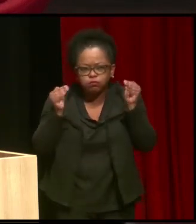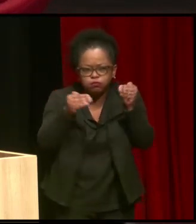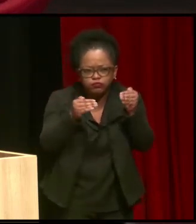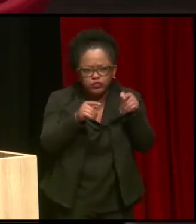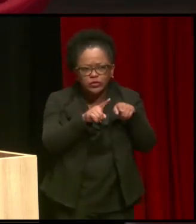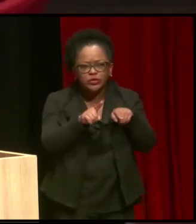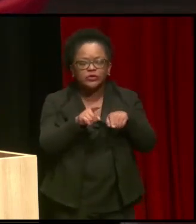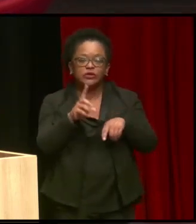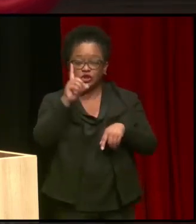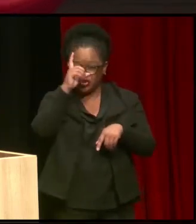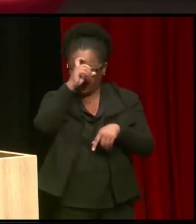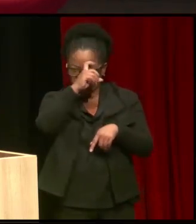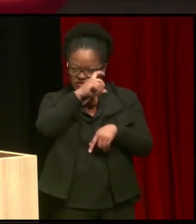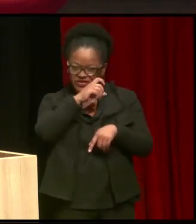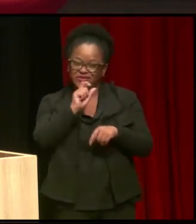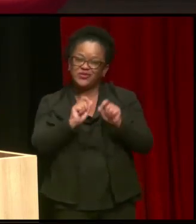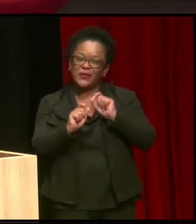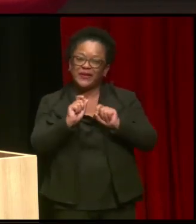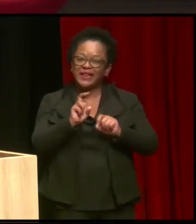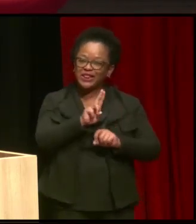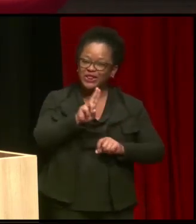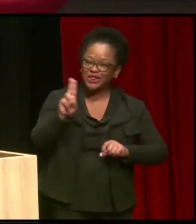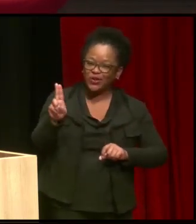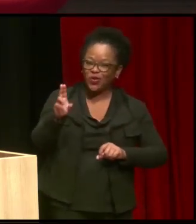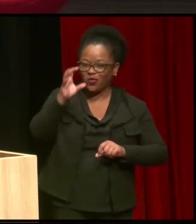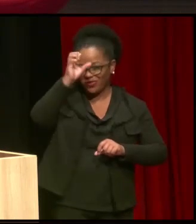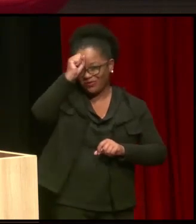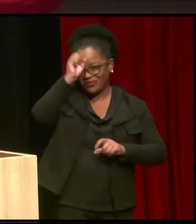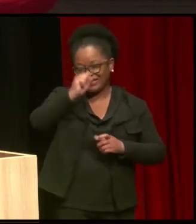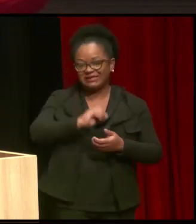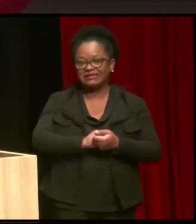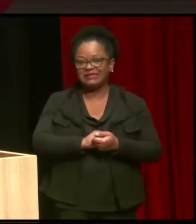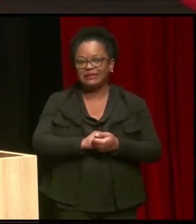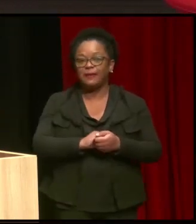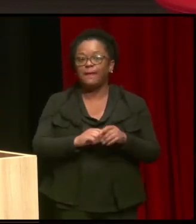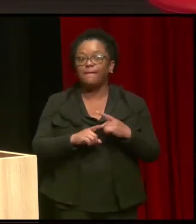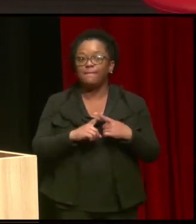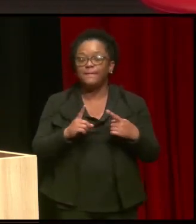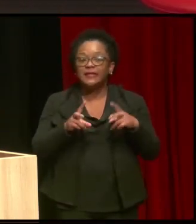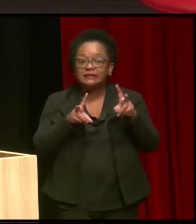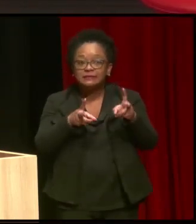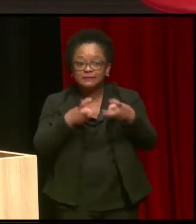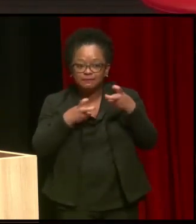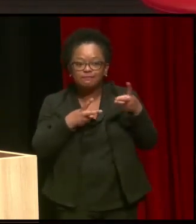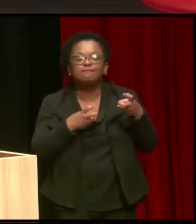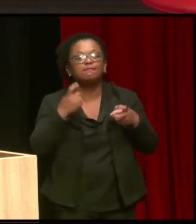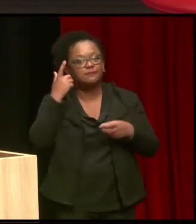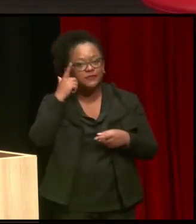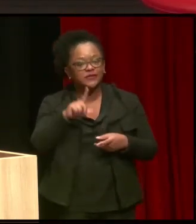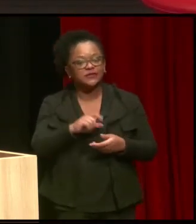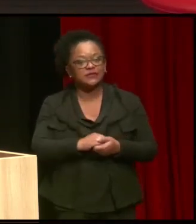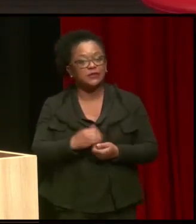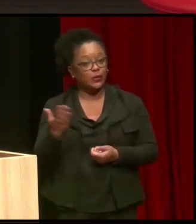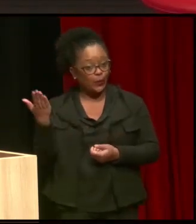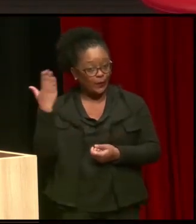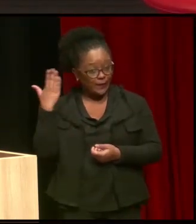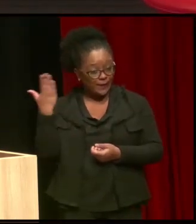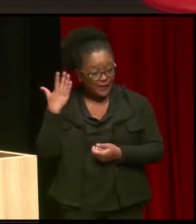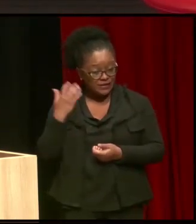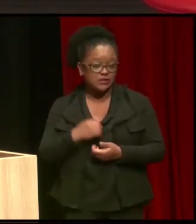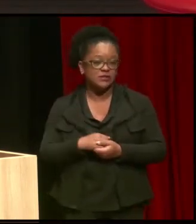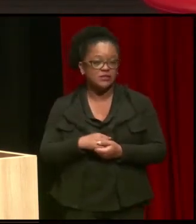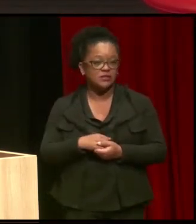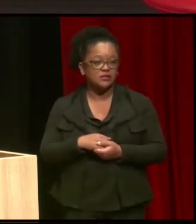com o nome, mas eu não tenho dificuldade com pessoas físicas, visual. Na minha igreja, onde eu era pastor missionário em San